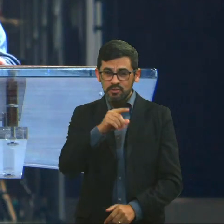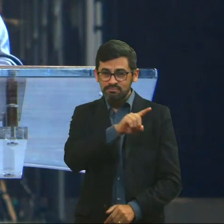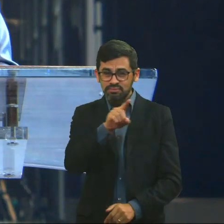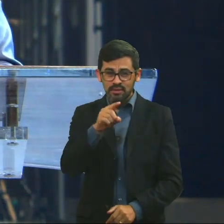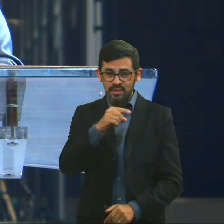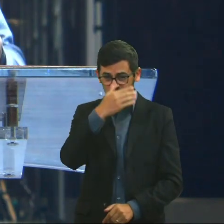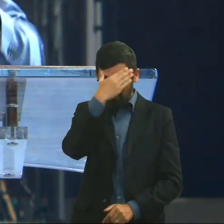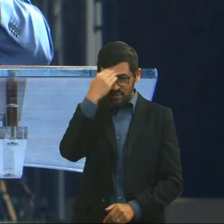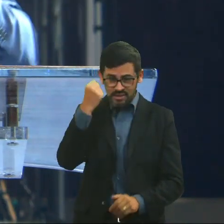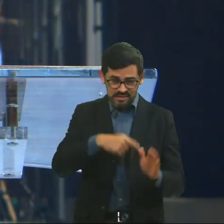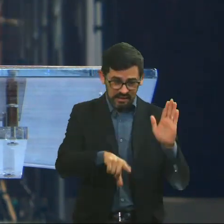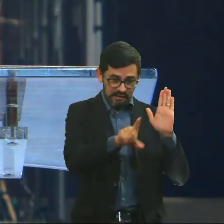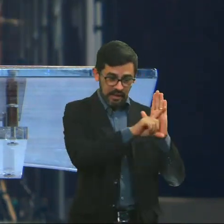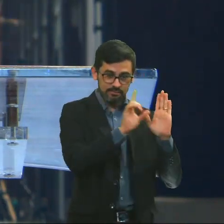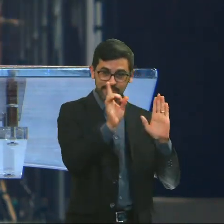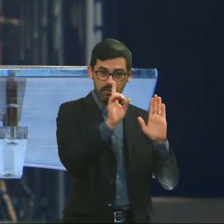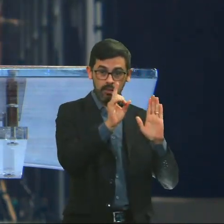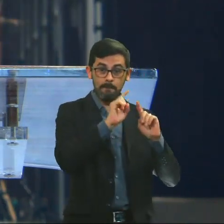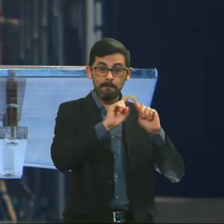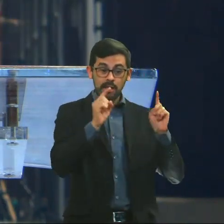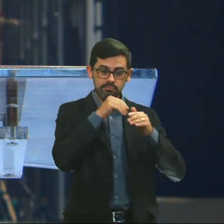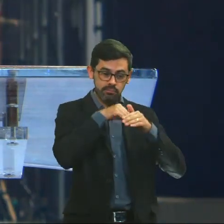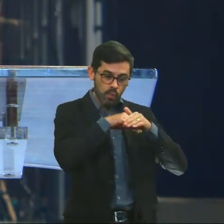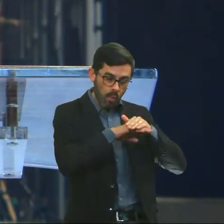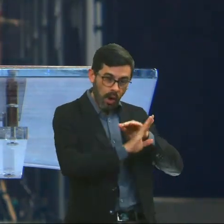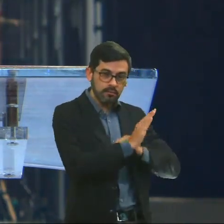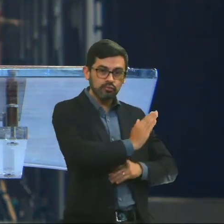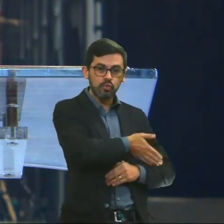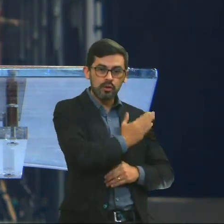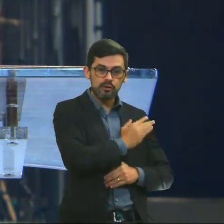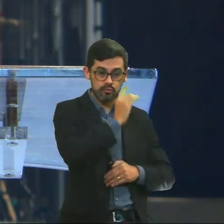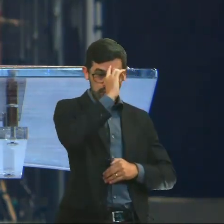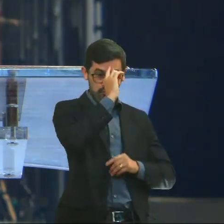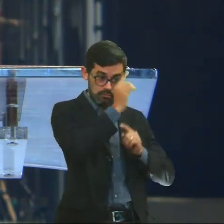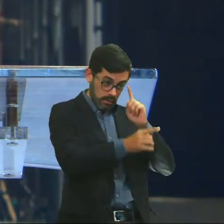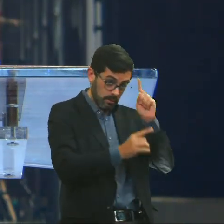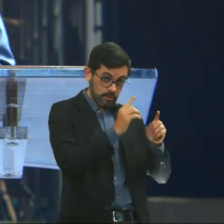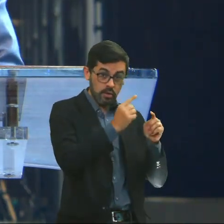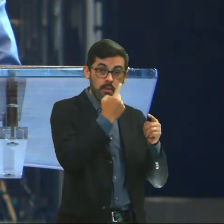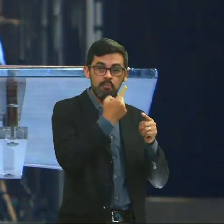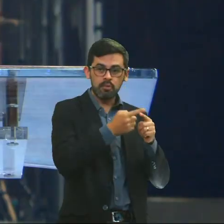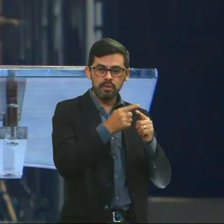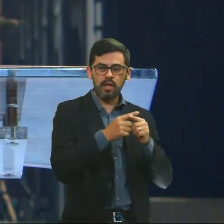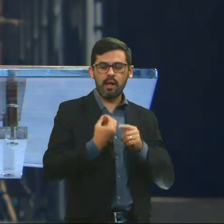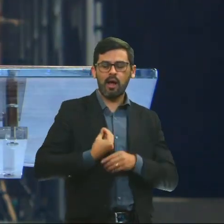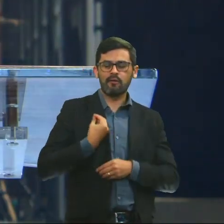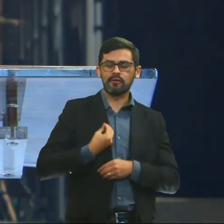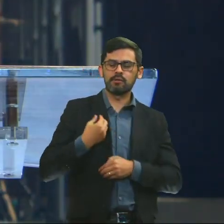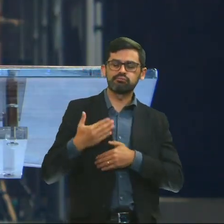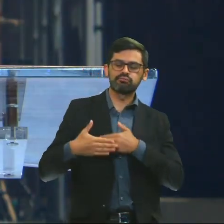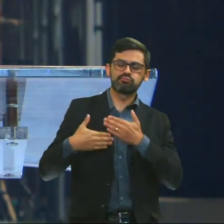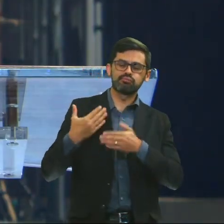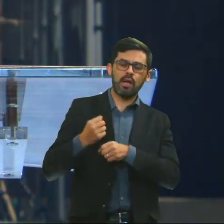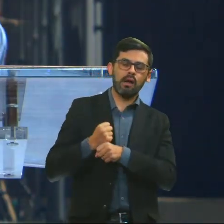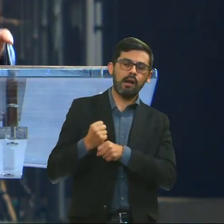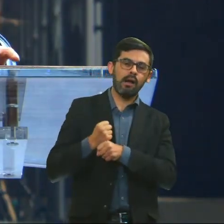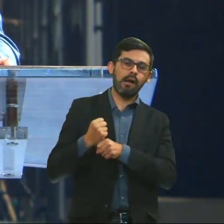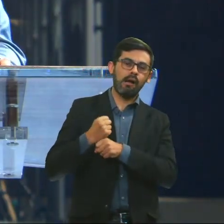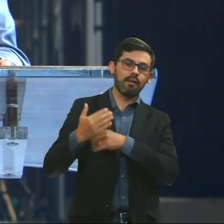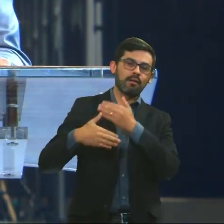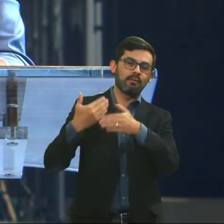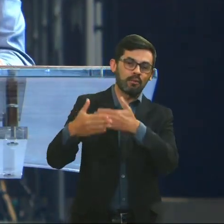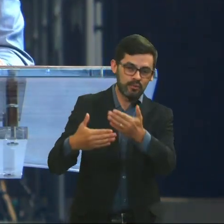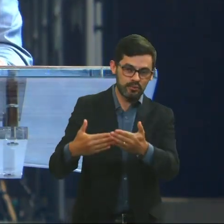lei, mas guarde no coração os meus mandamentos, pois eles prolongarão a sua vida por muitos